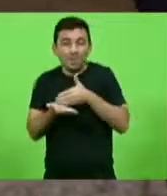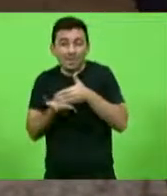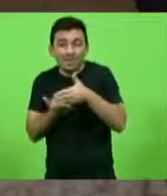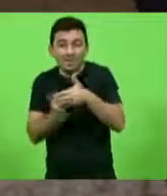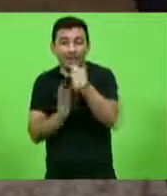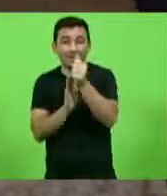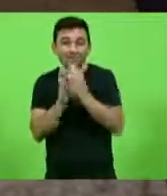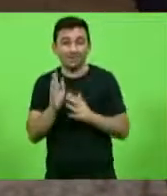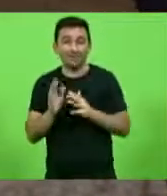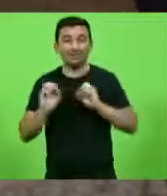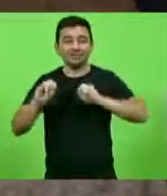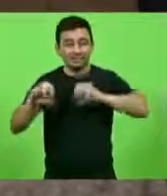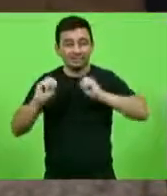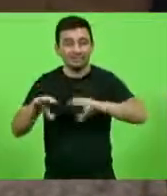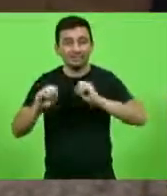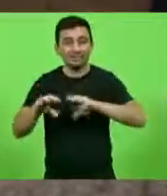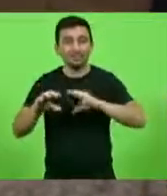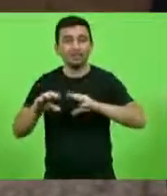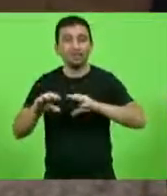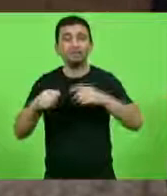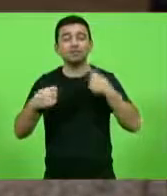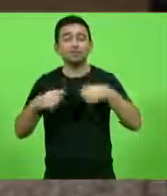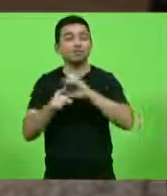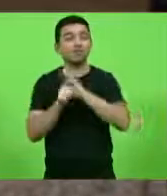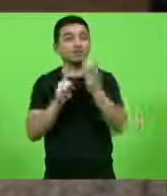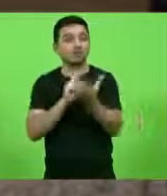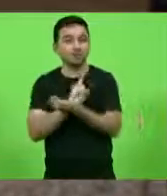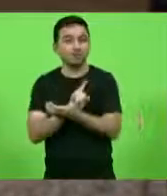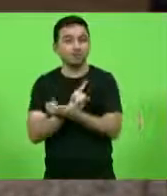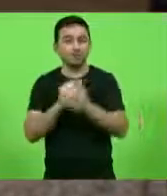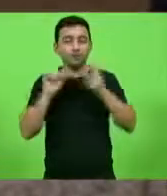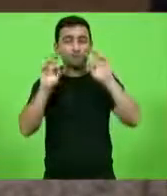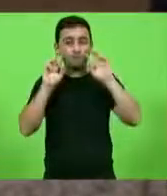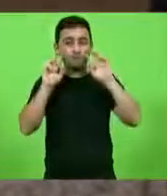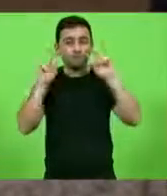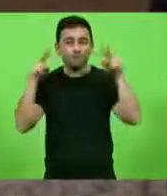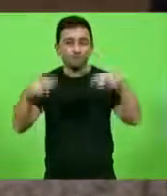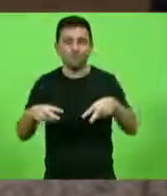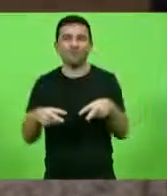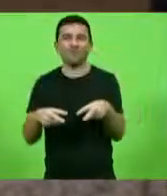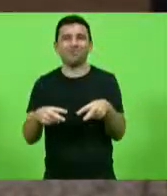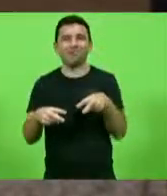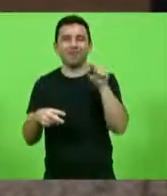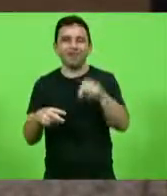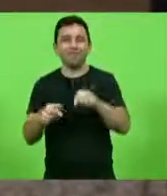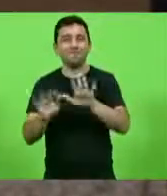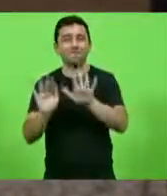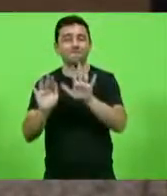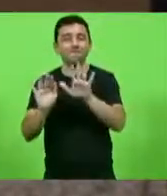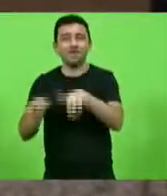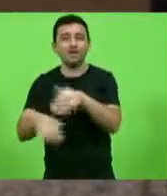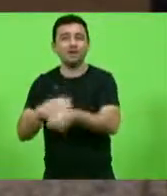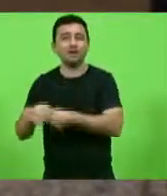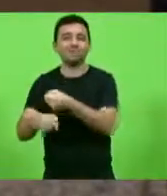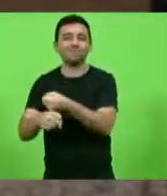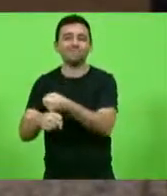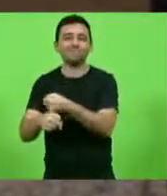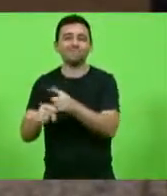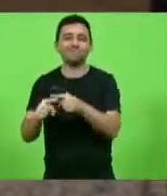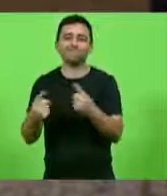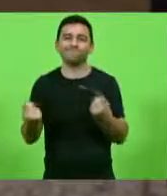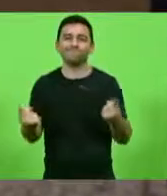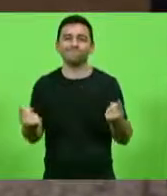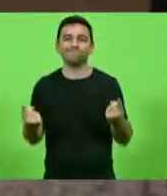atividades é justamente aquela em que a comunidade escolar está voltada para as atividades finais do ano. Então, é o que eu falei no começo.